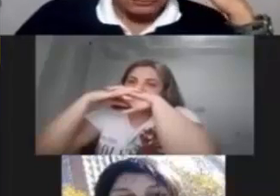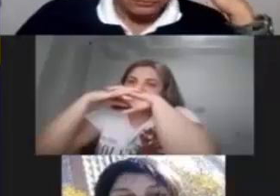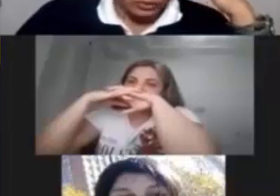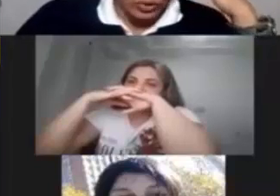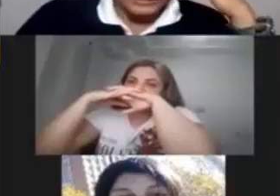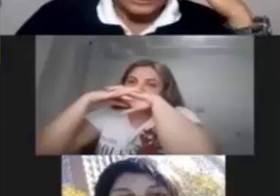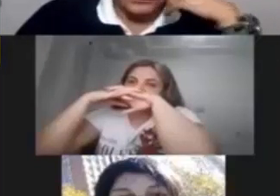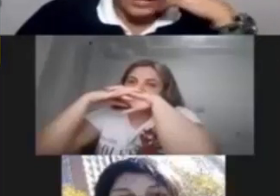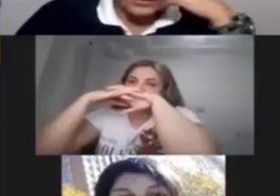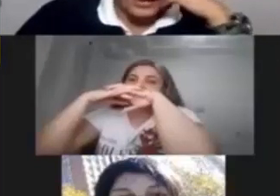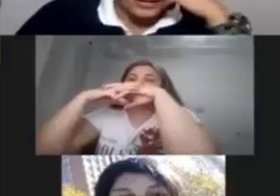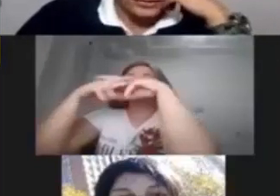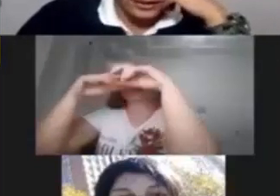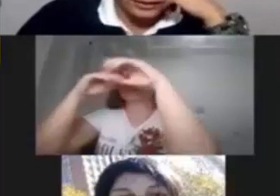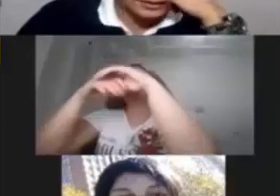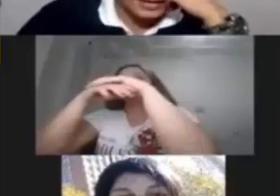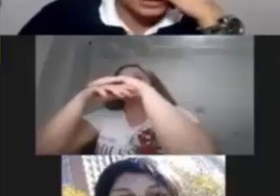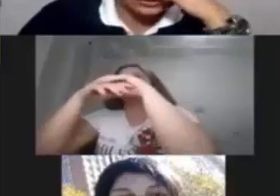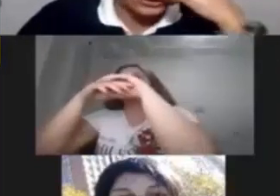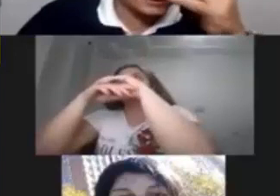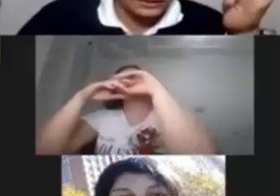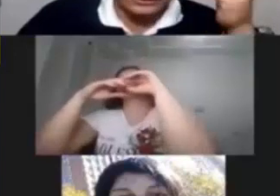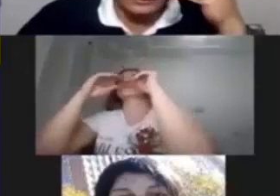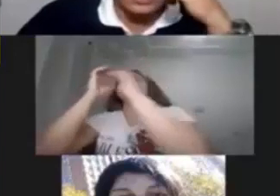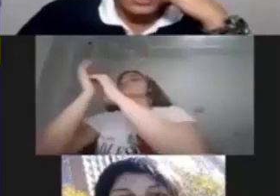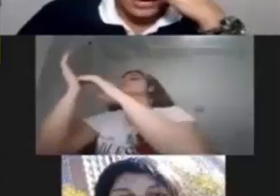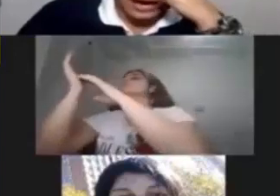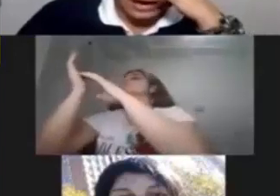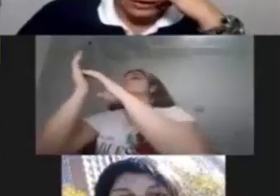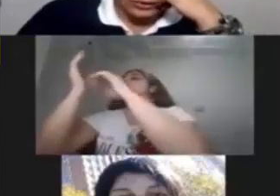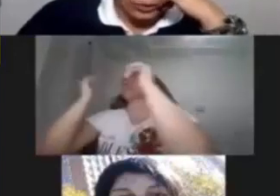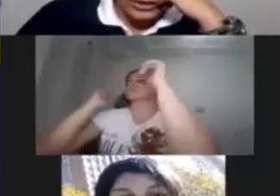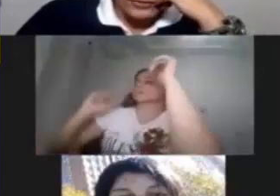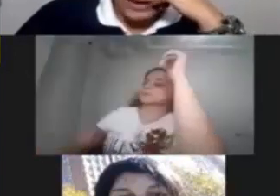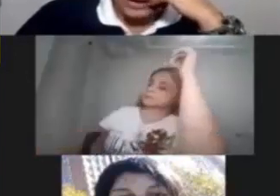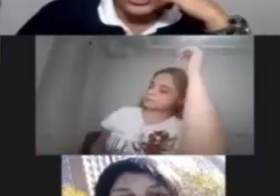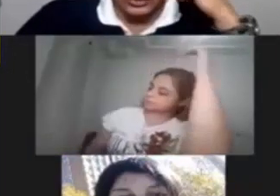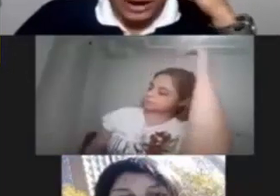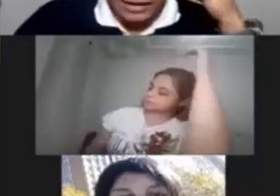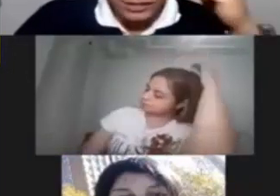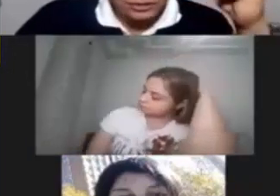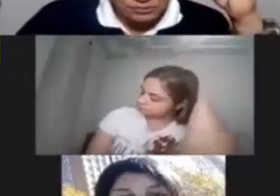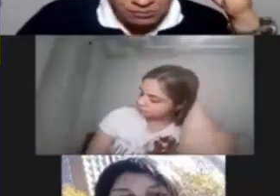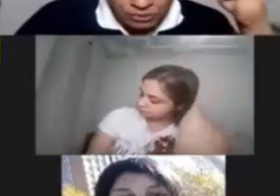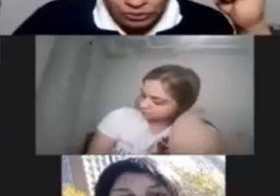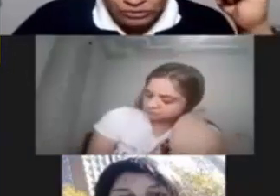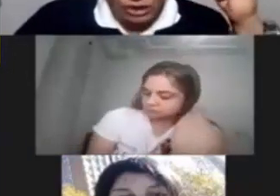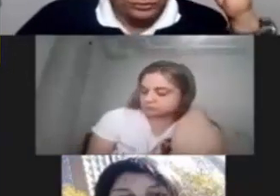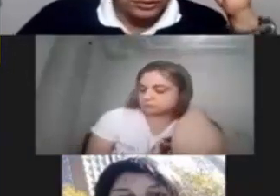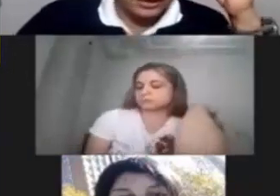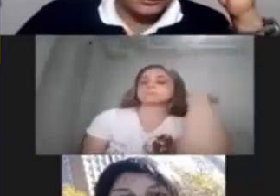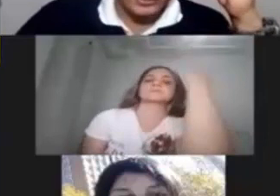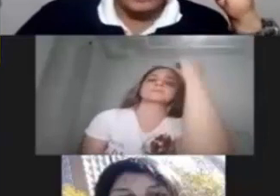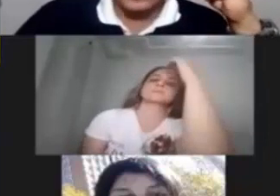Lucas aqui faz referência é Jesus citando né? no inferno ou seja no Hades mundo dos